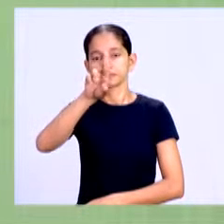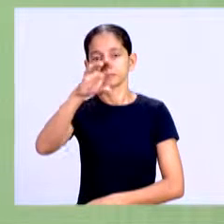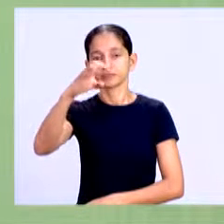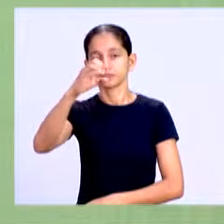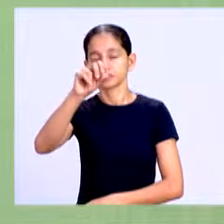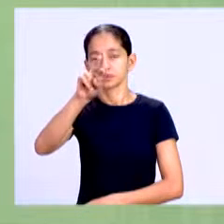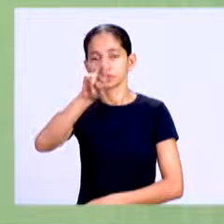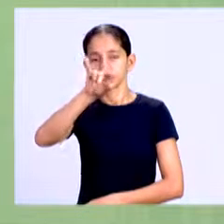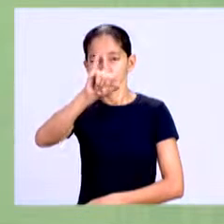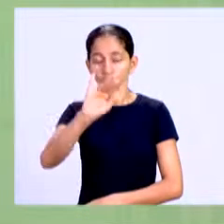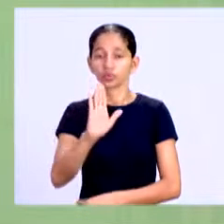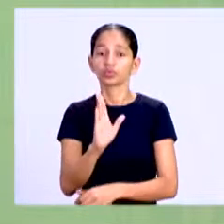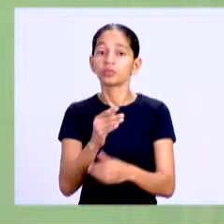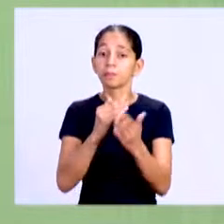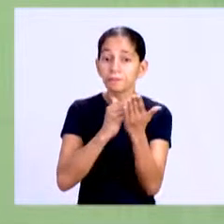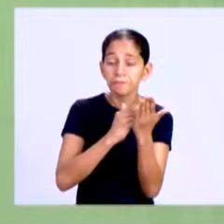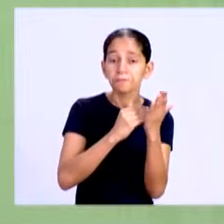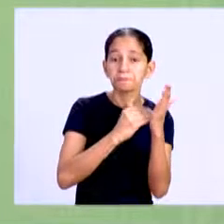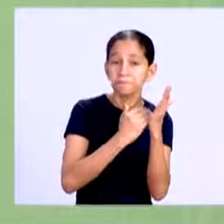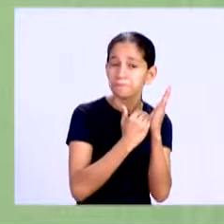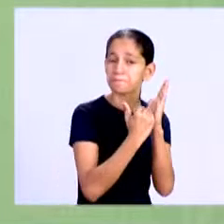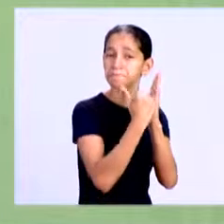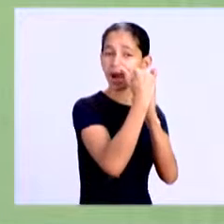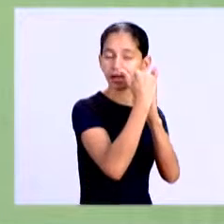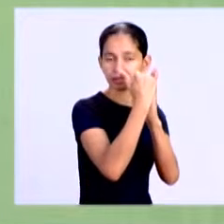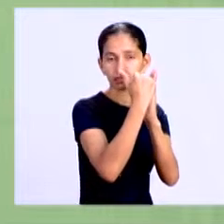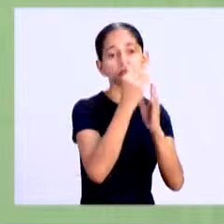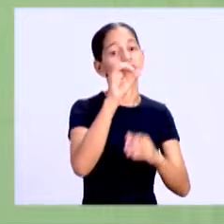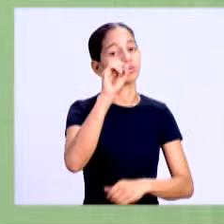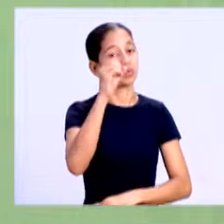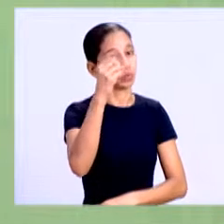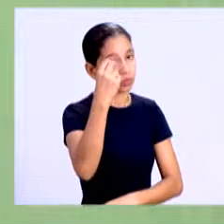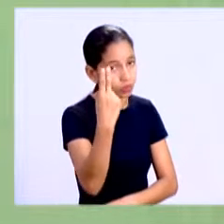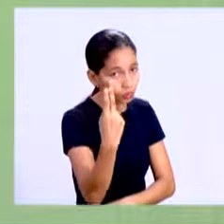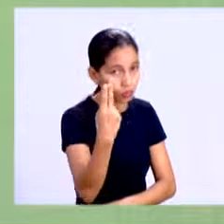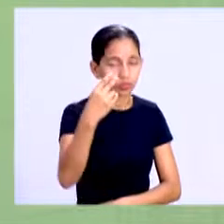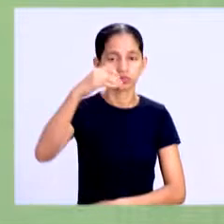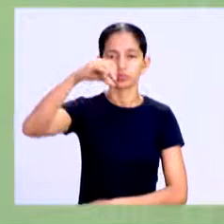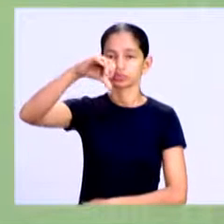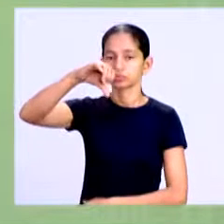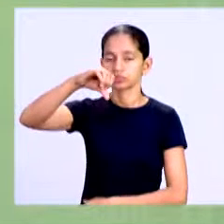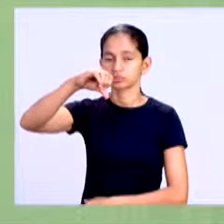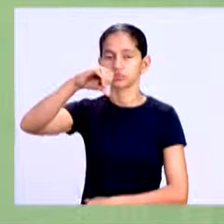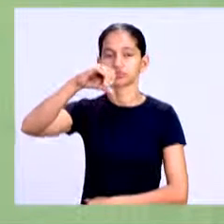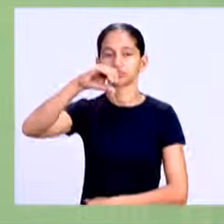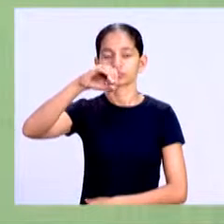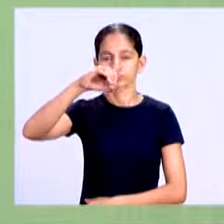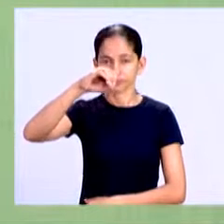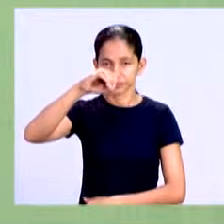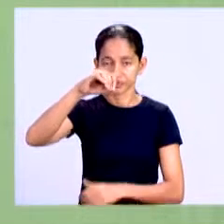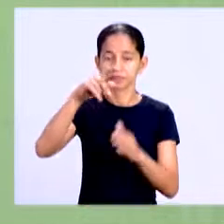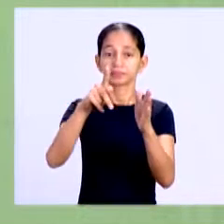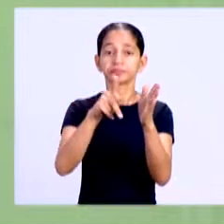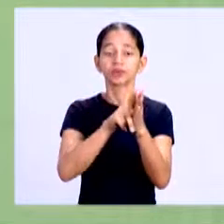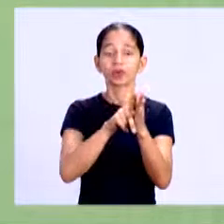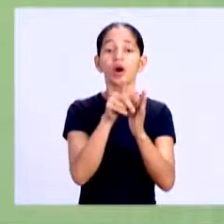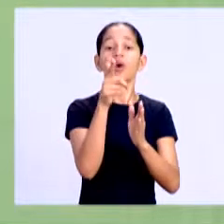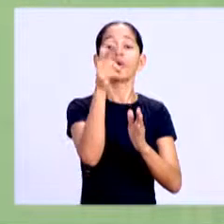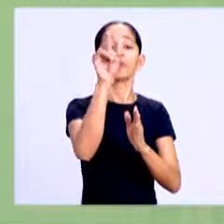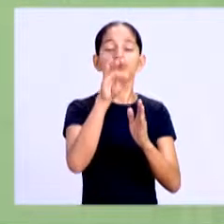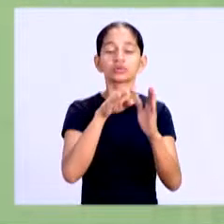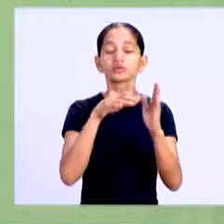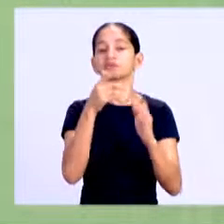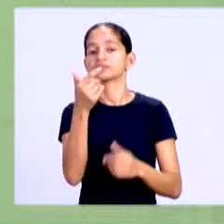pressão máxima, e ou 90 milímetros de mercúrio para